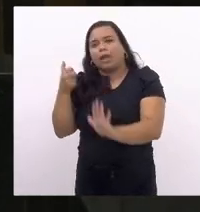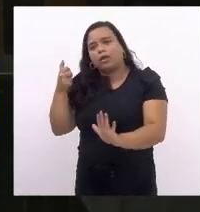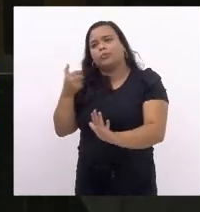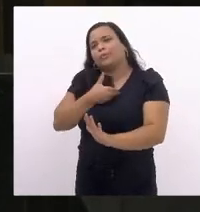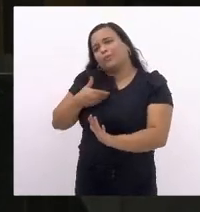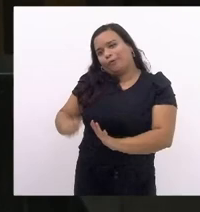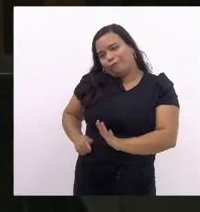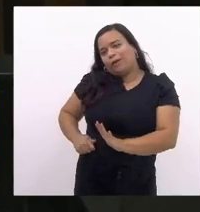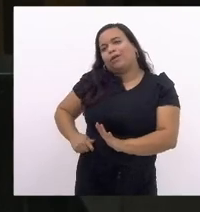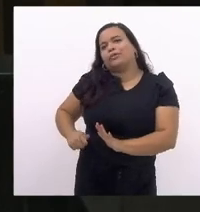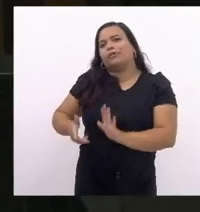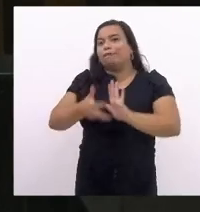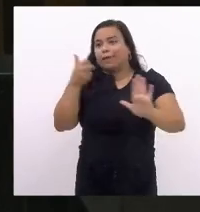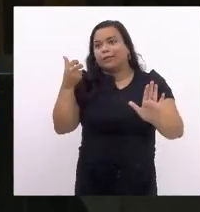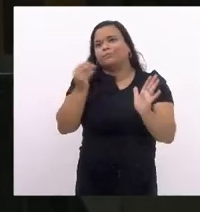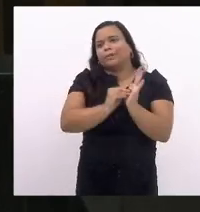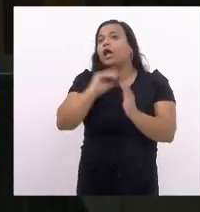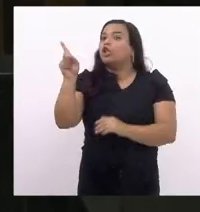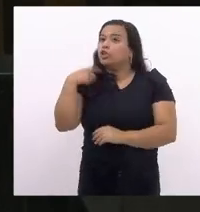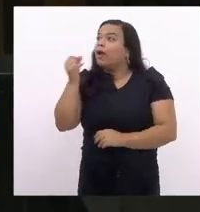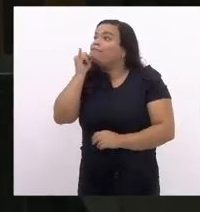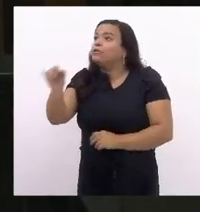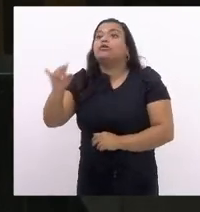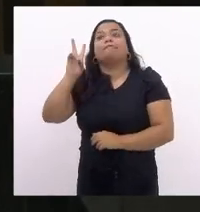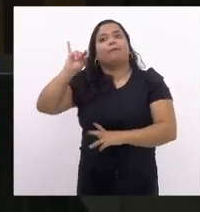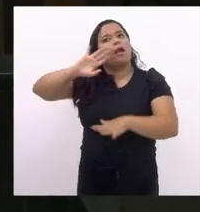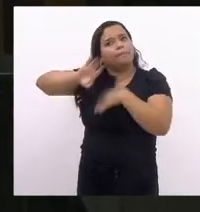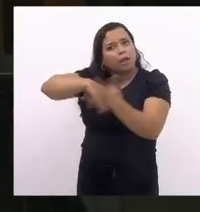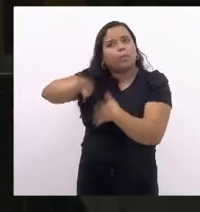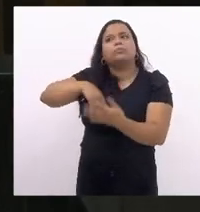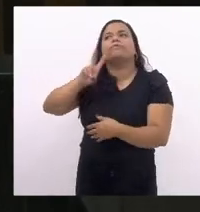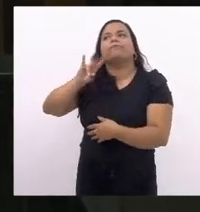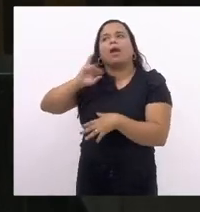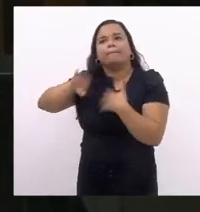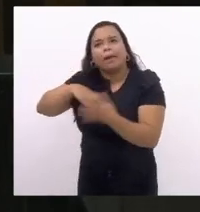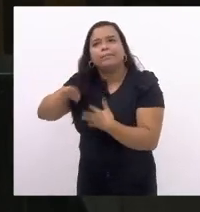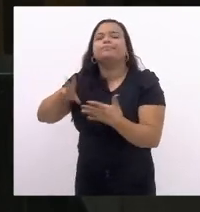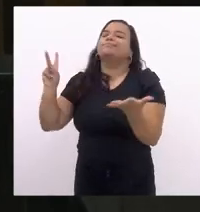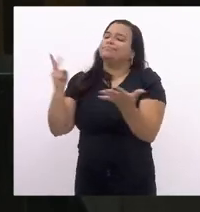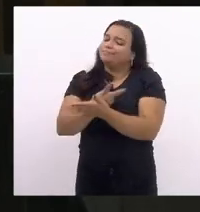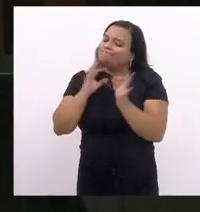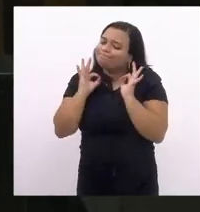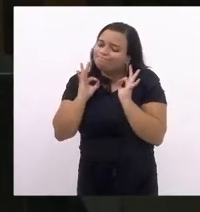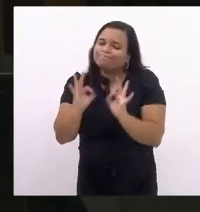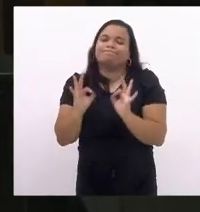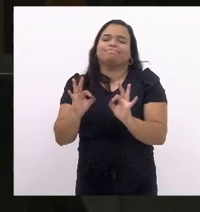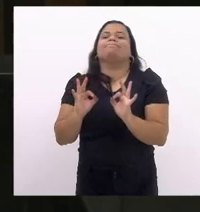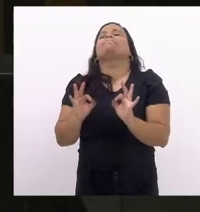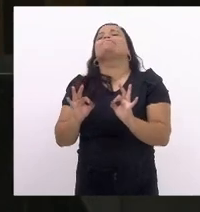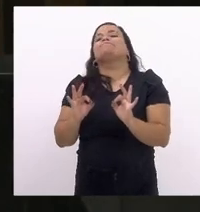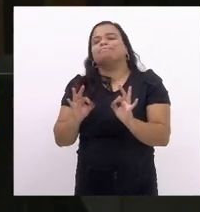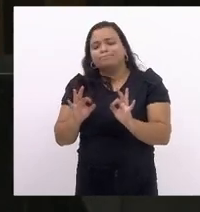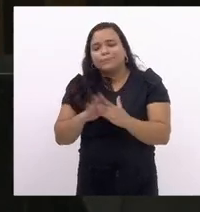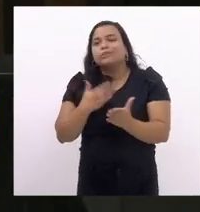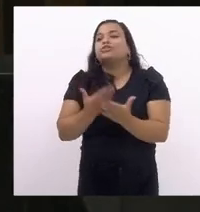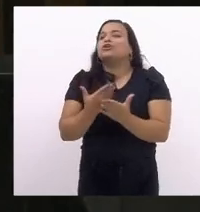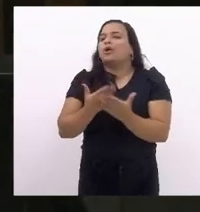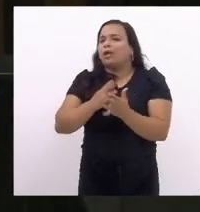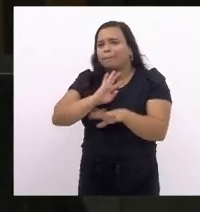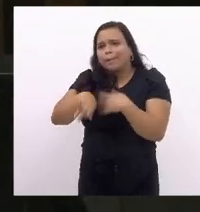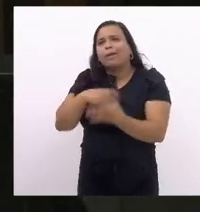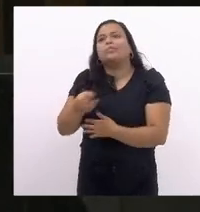apontava, vai virar uma bagunça nas escolas. E realmente, deputada Marta Rocha, a bagunça é tão grande que as turmas de primeiro